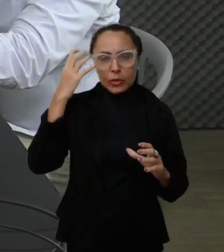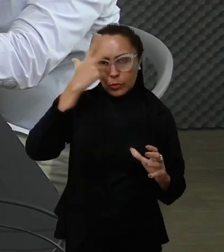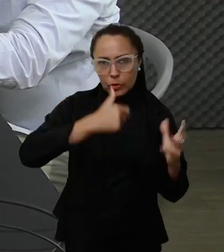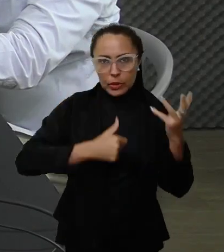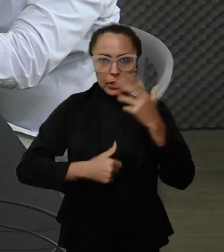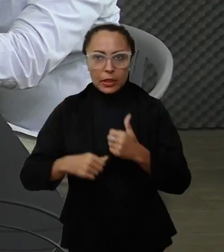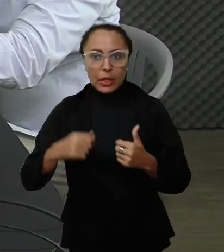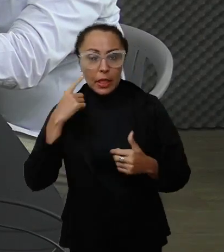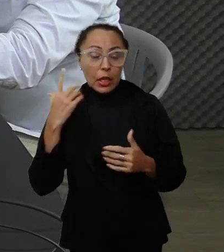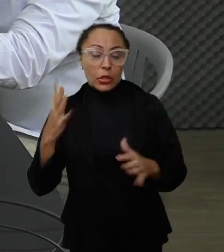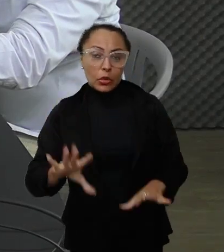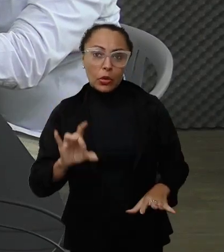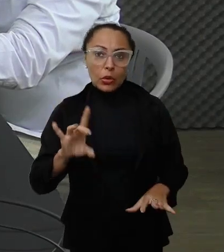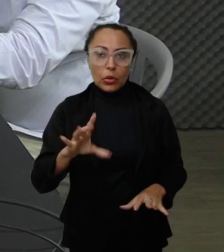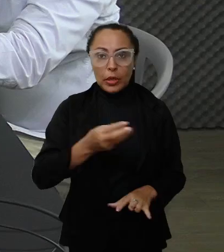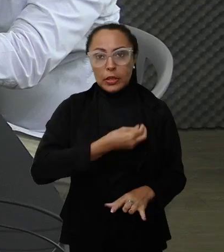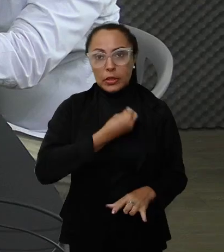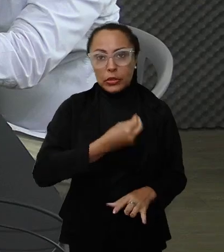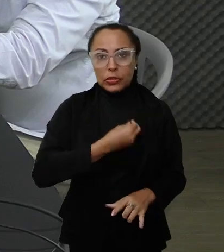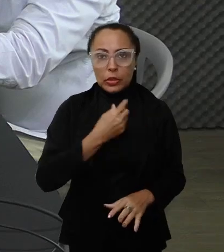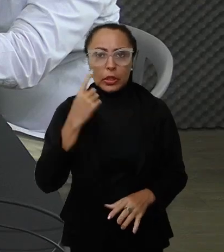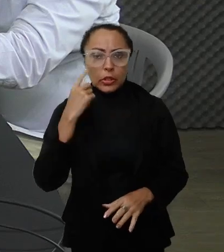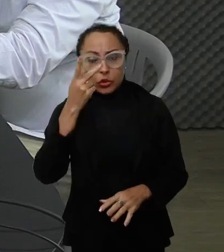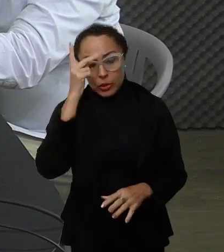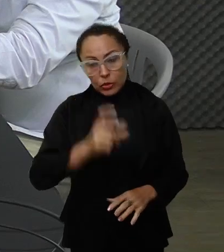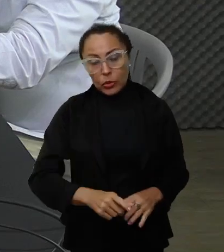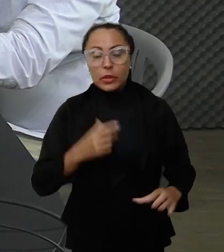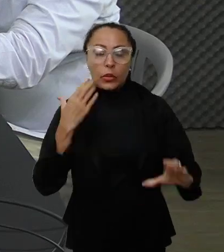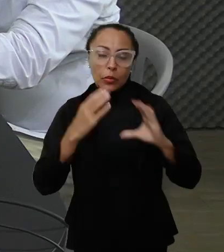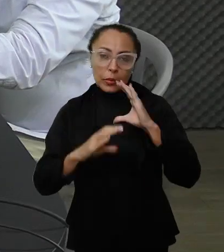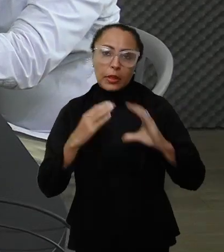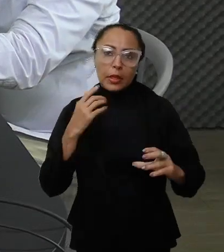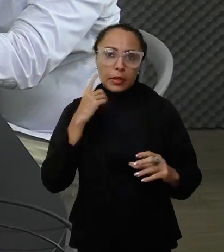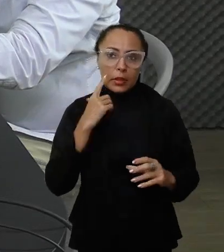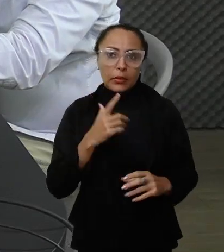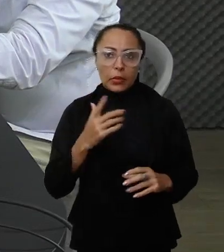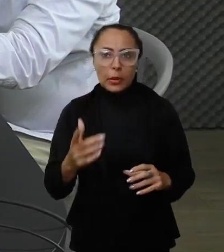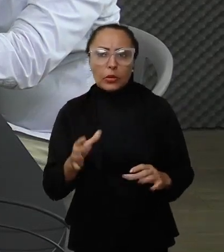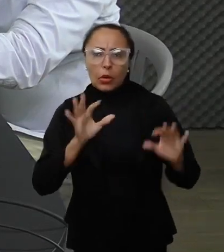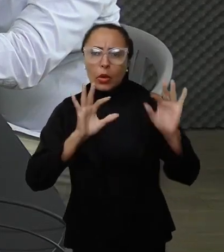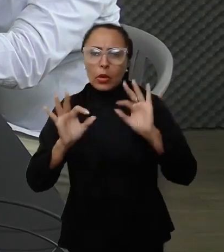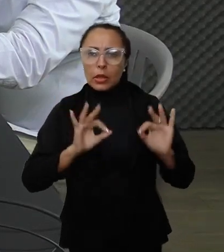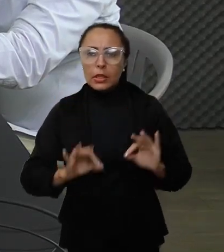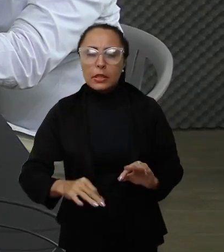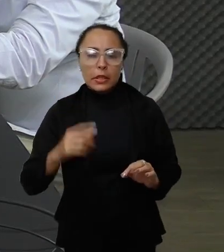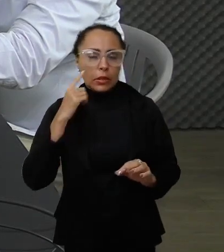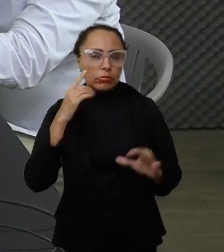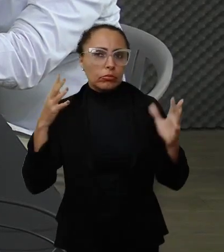sociedade, ela só existe como sociedade porque as pessoas se comunicam. E aí começou a se formar, né?